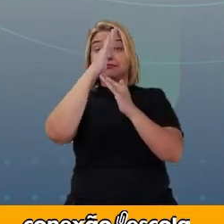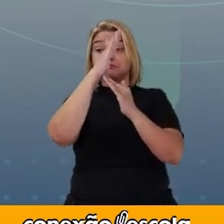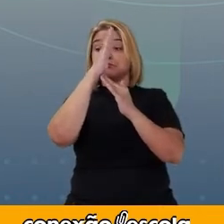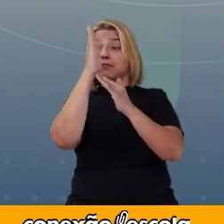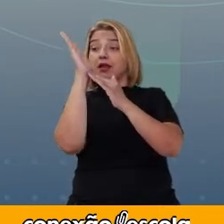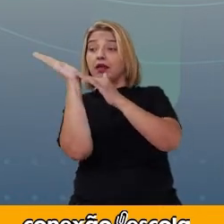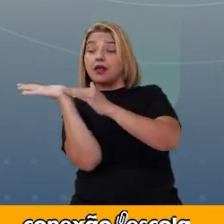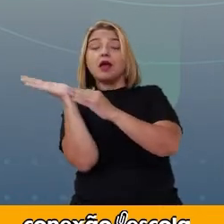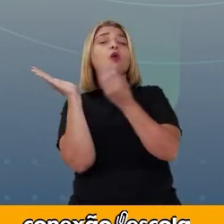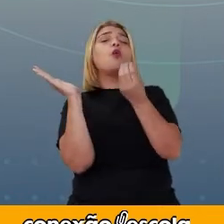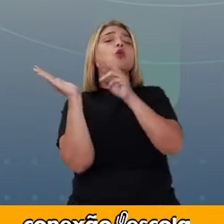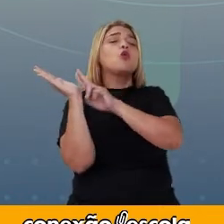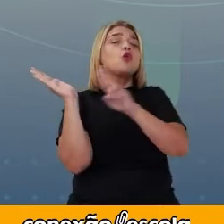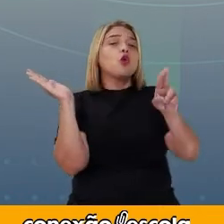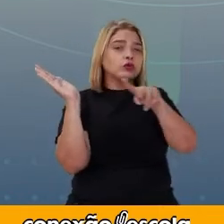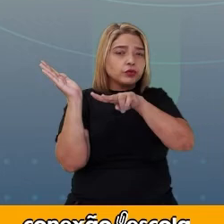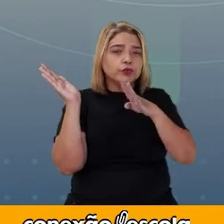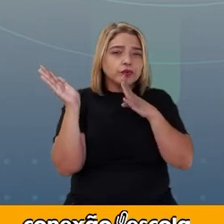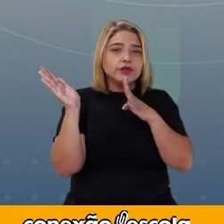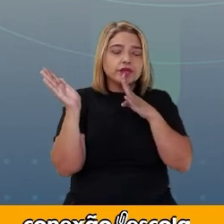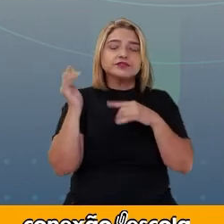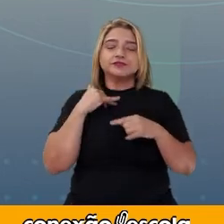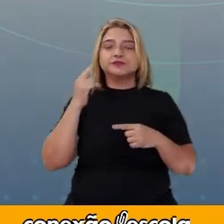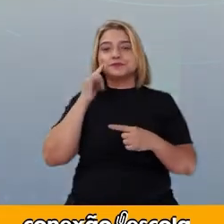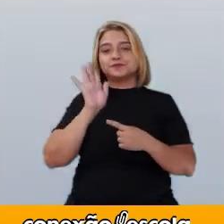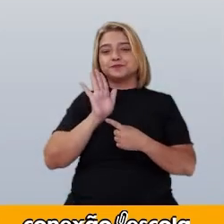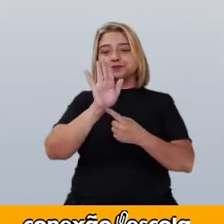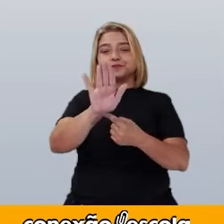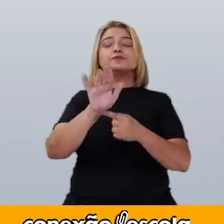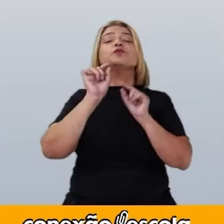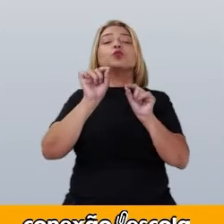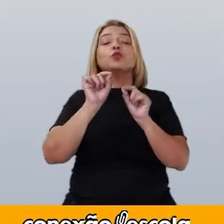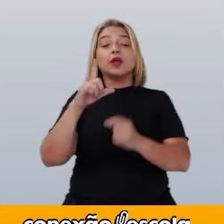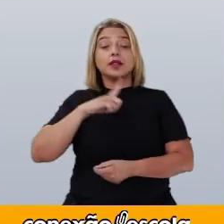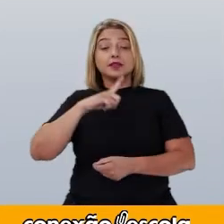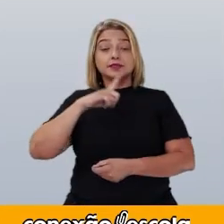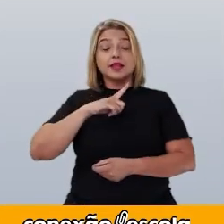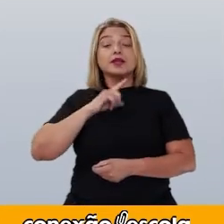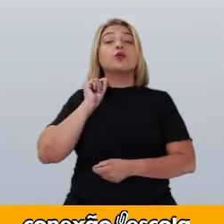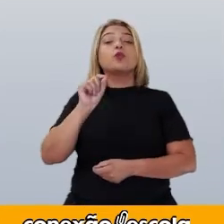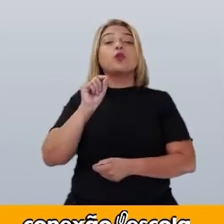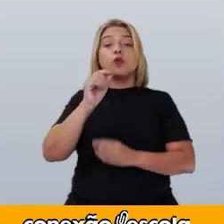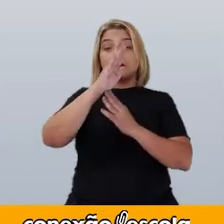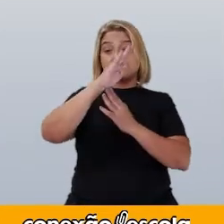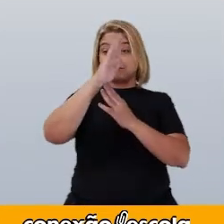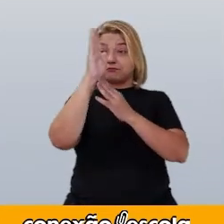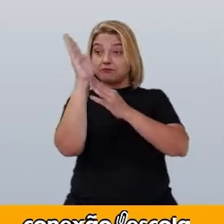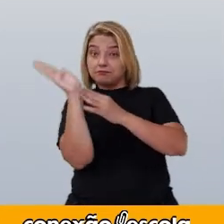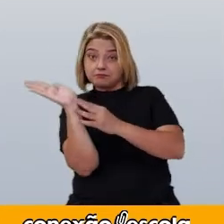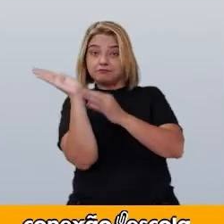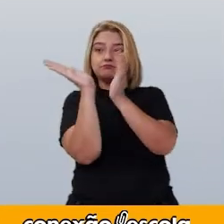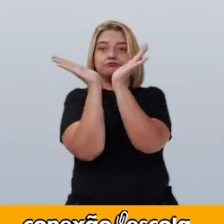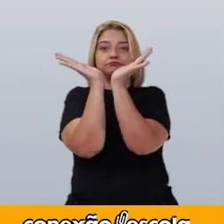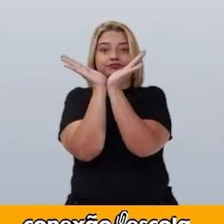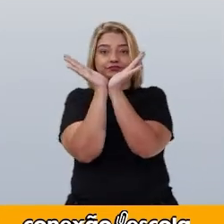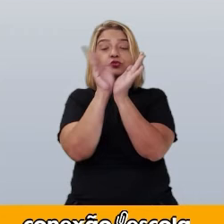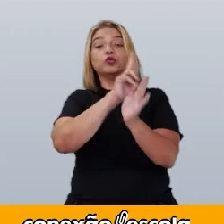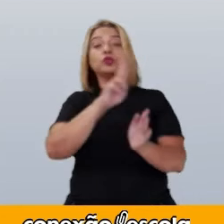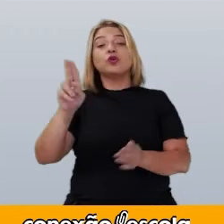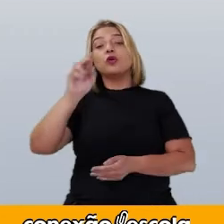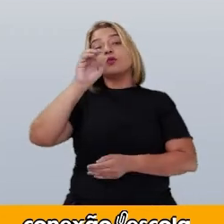te apresentar. O ângulo maior que 90 graus é chamado de ângulo